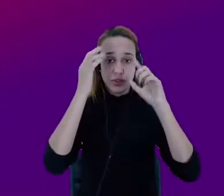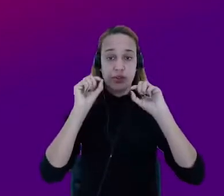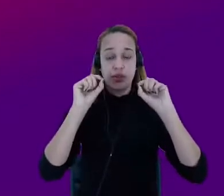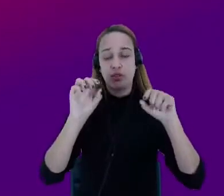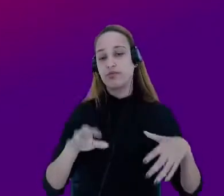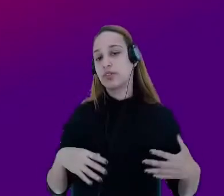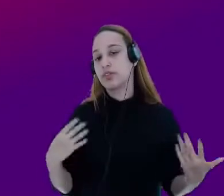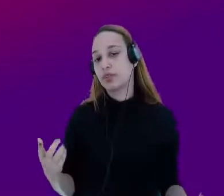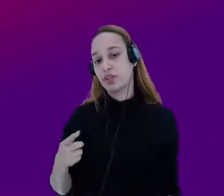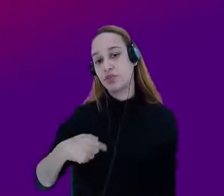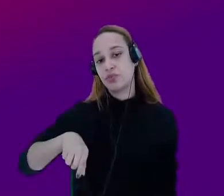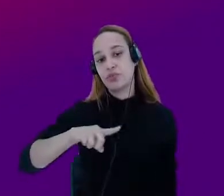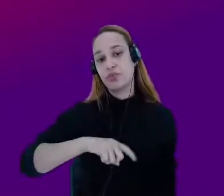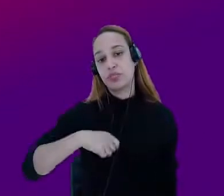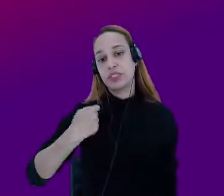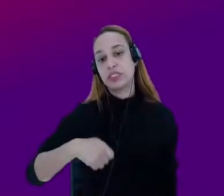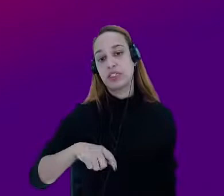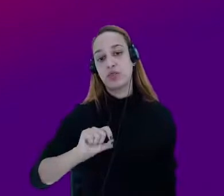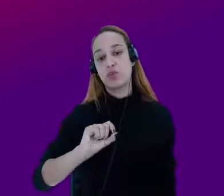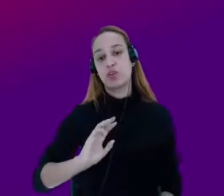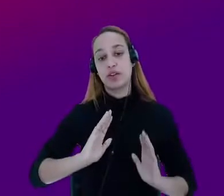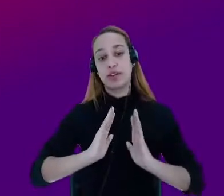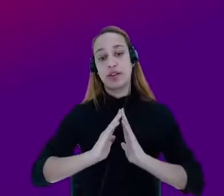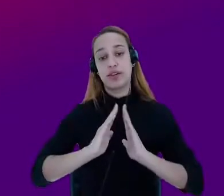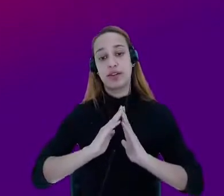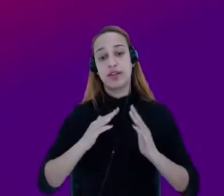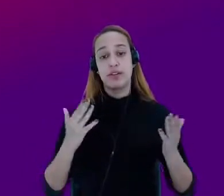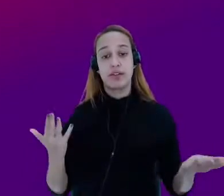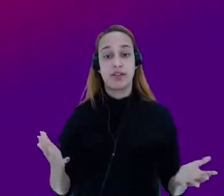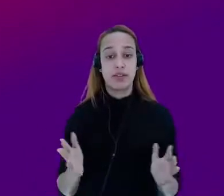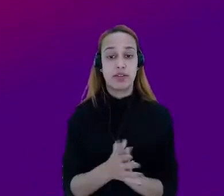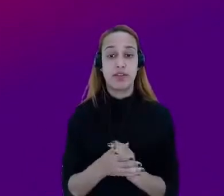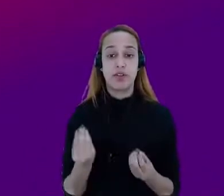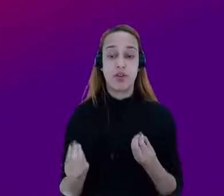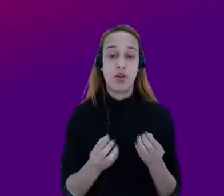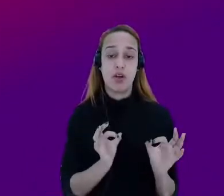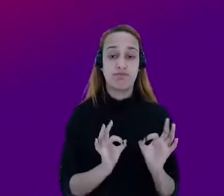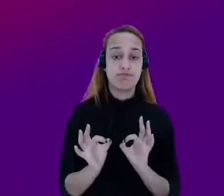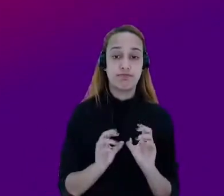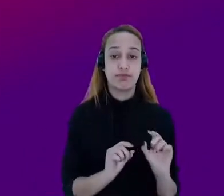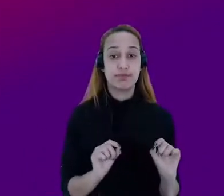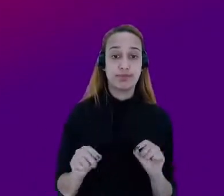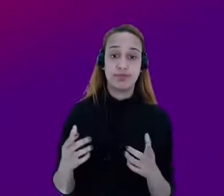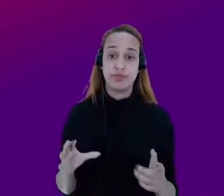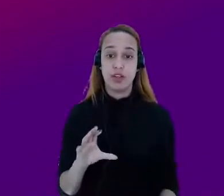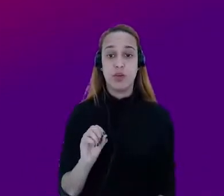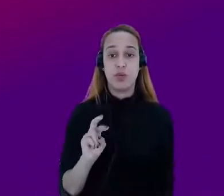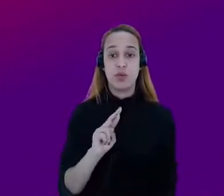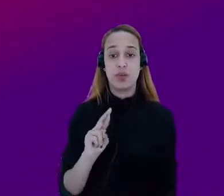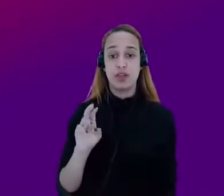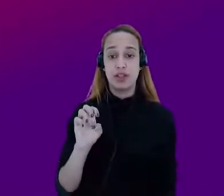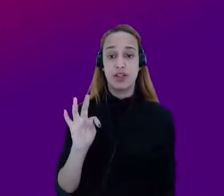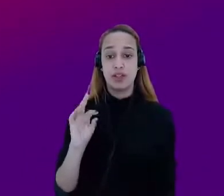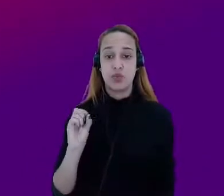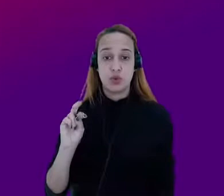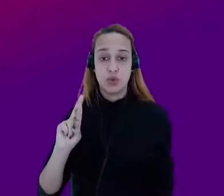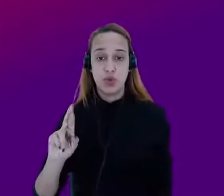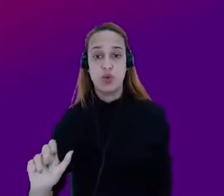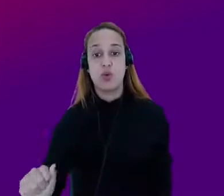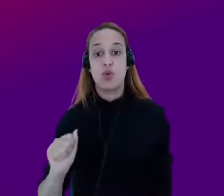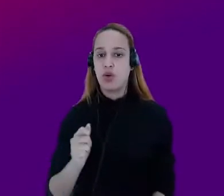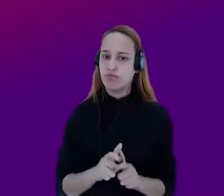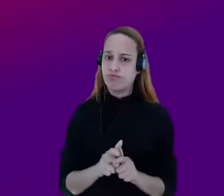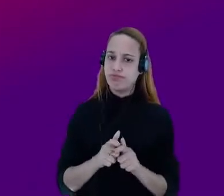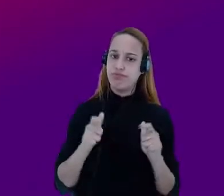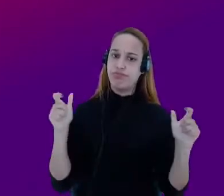mundo precisava ficar em casa. E aí, como que você trata essa operação? Uma corretora de um grande porte, como a que eu trabalho, como que eu